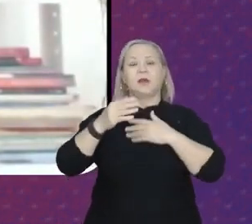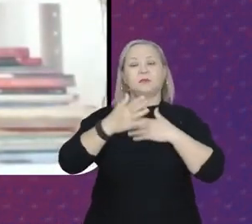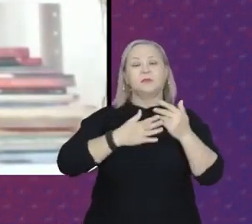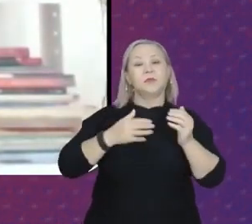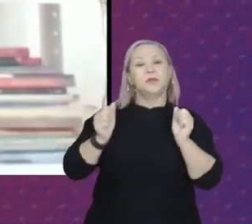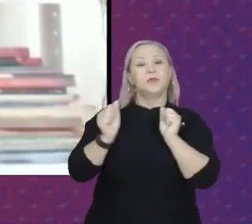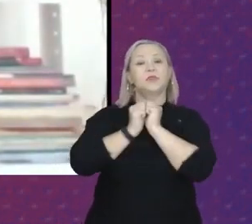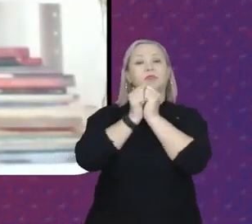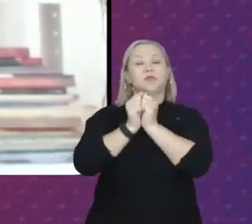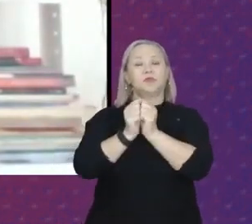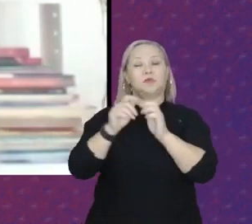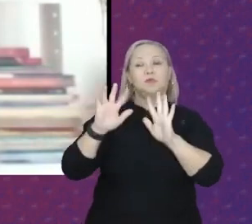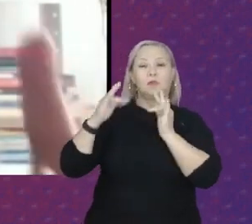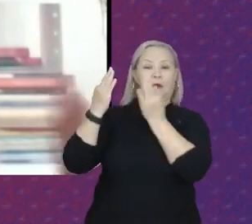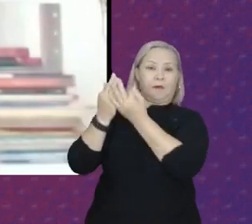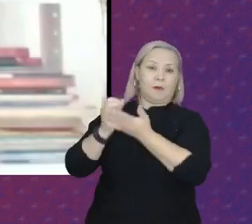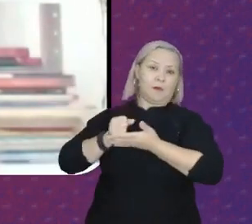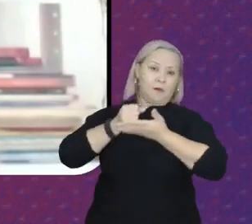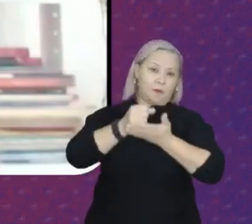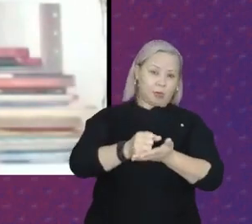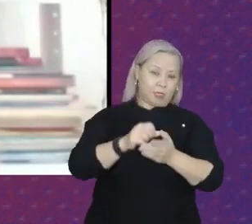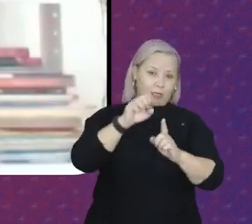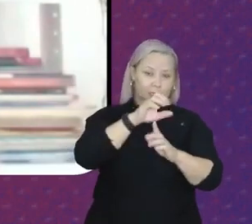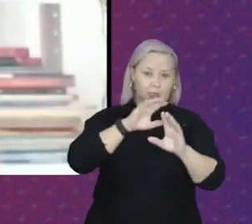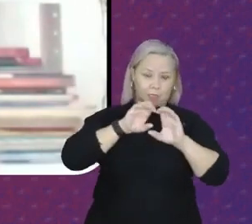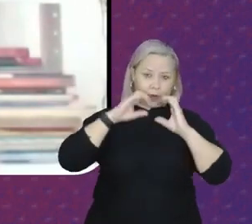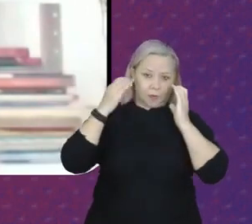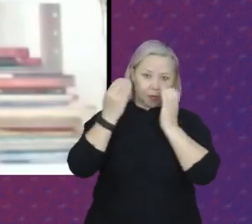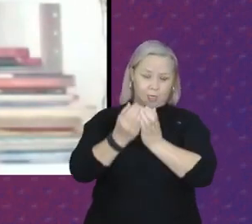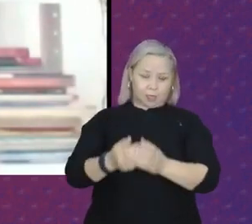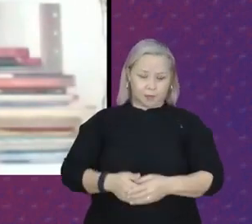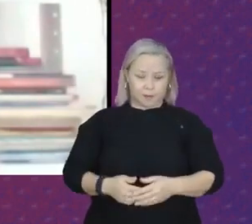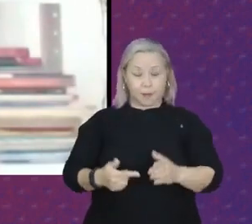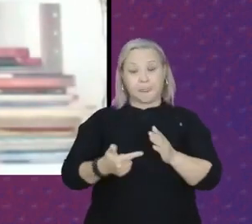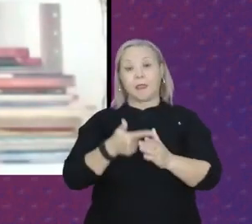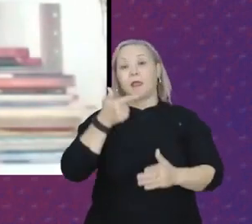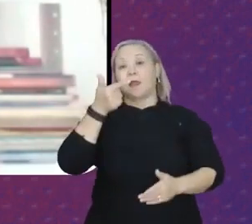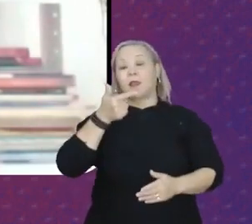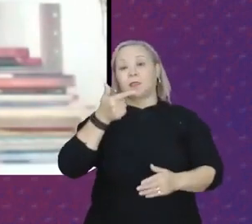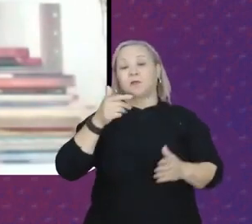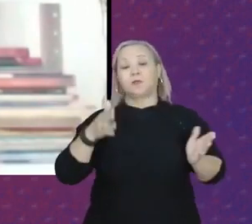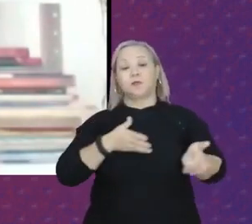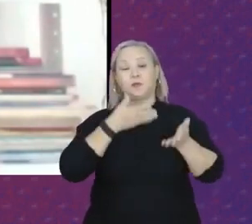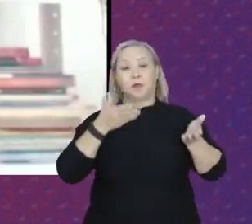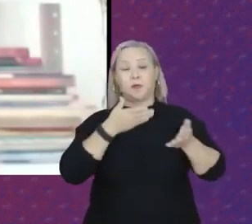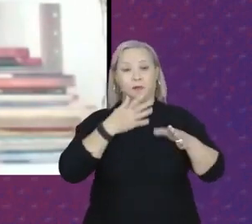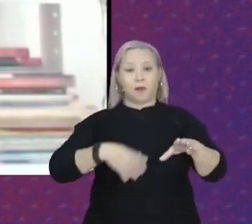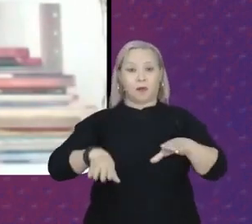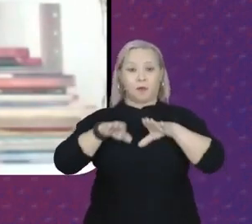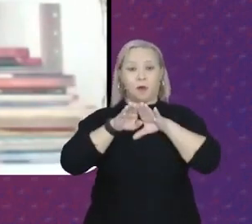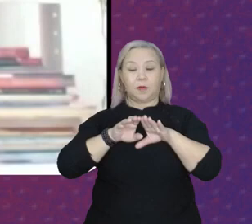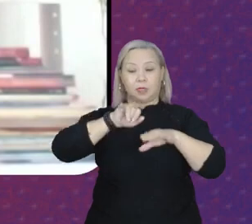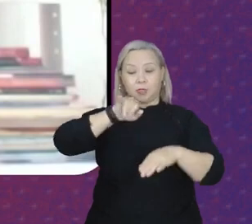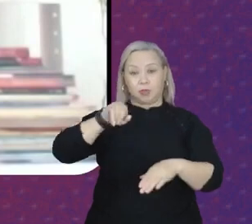família e da comunidade. E, em segundo lugar, promover igualdade de